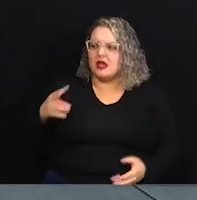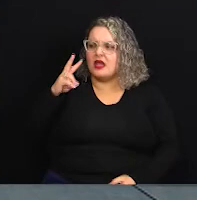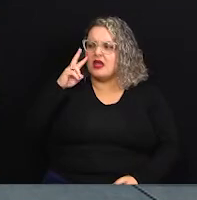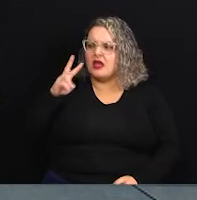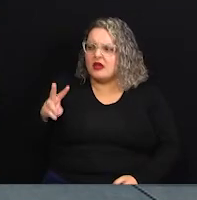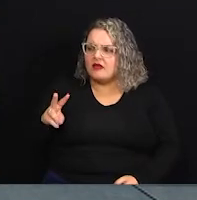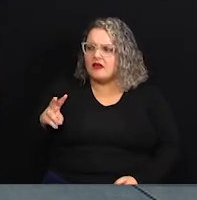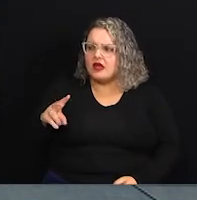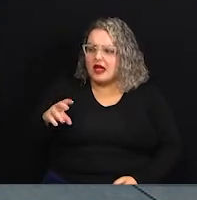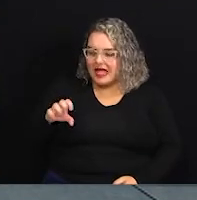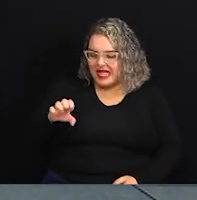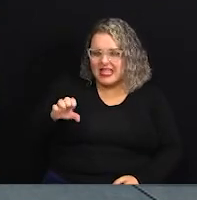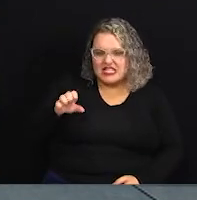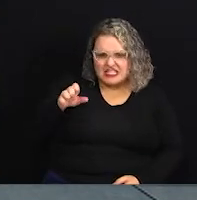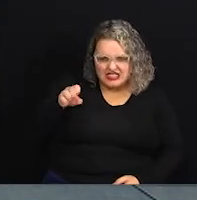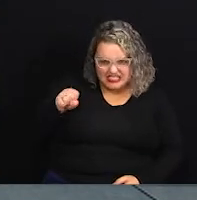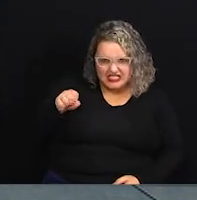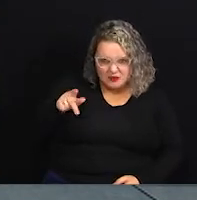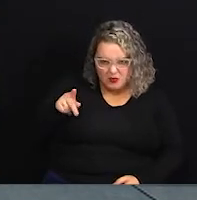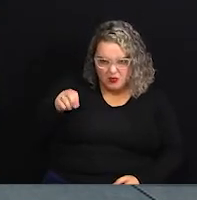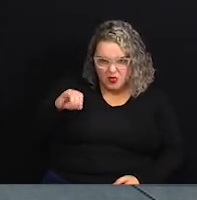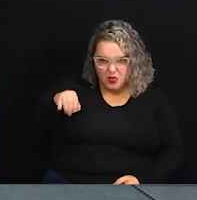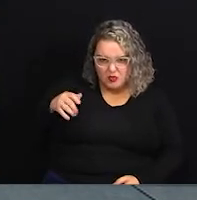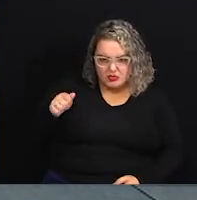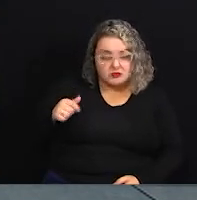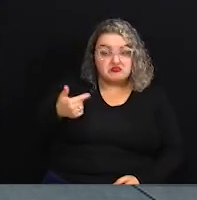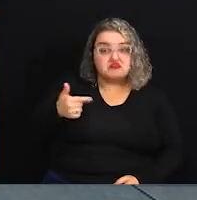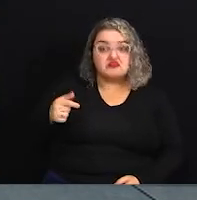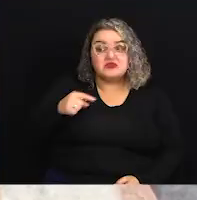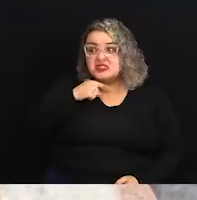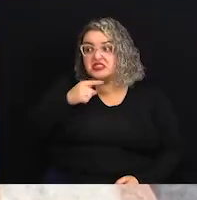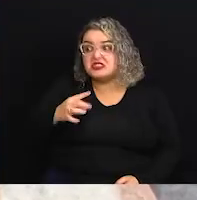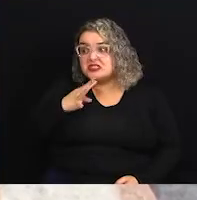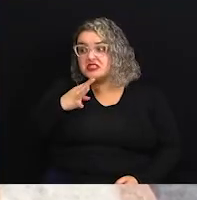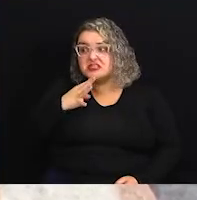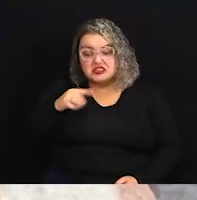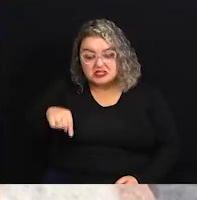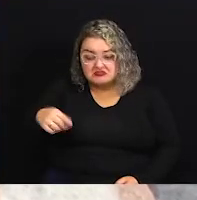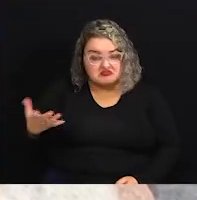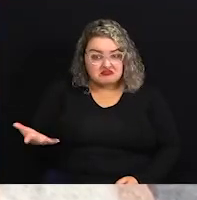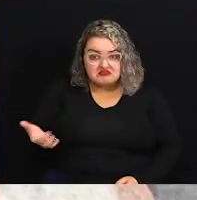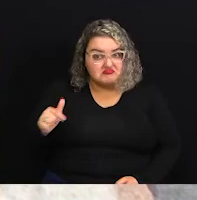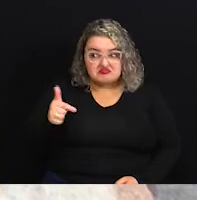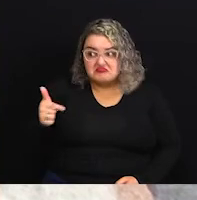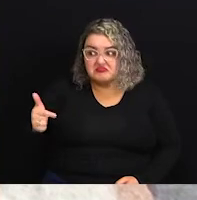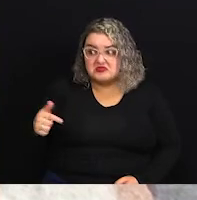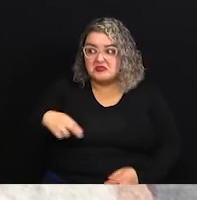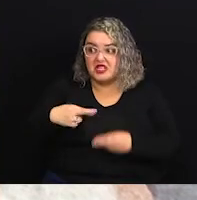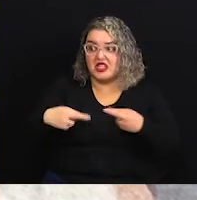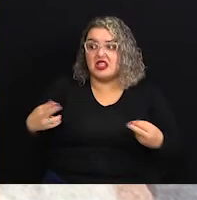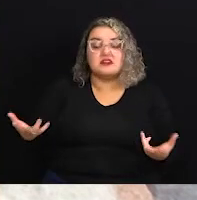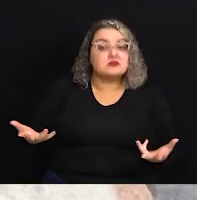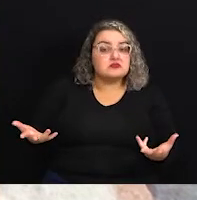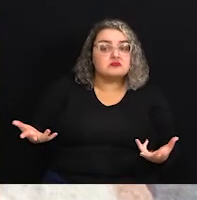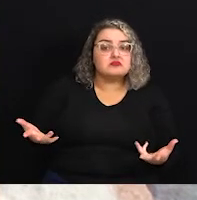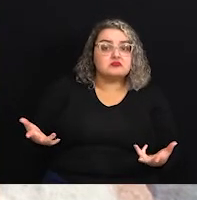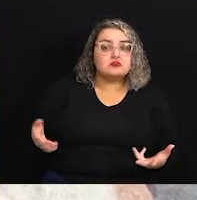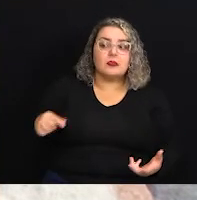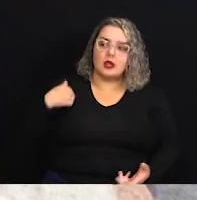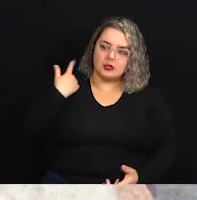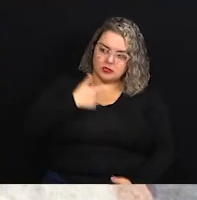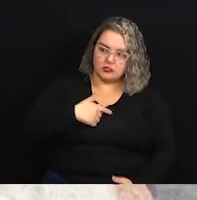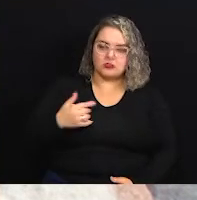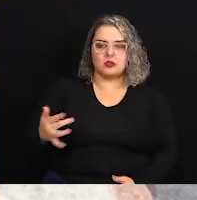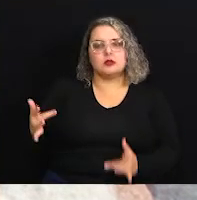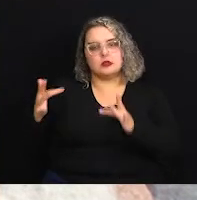E eu vi que a esponja, aqui, por exemplo, a gente não tinha ninguém em Campinas praticamente, que eu conhecesse, que fizesse a reciclagem. Então, partiu